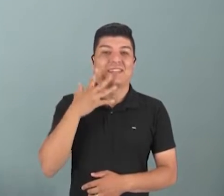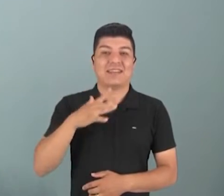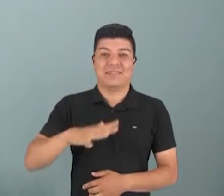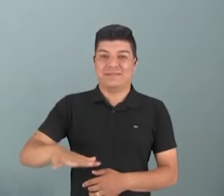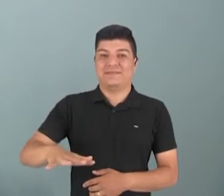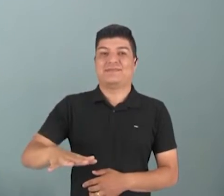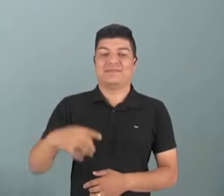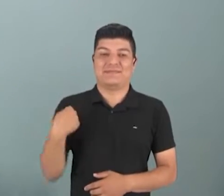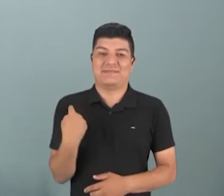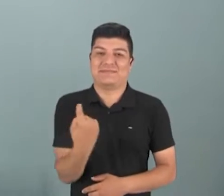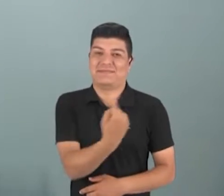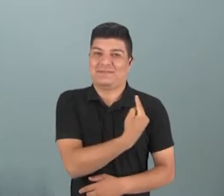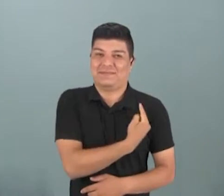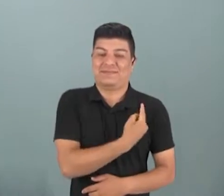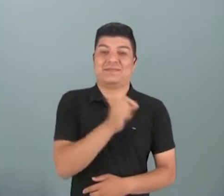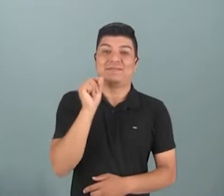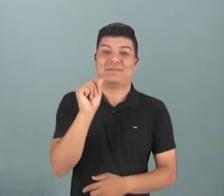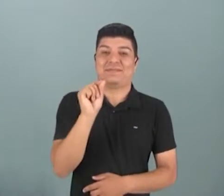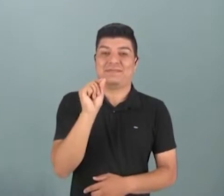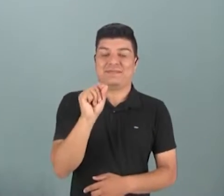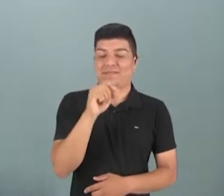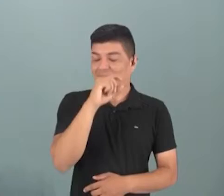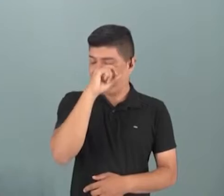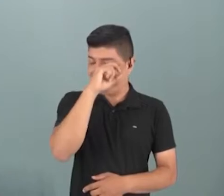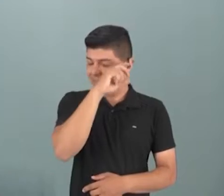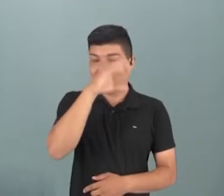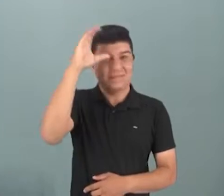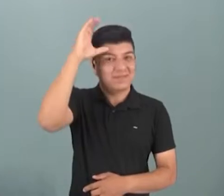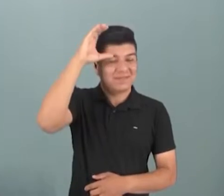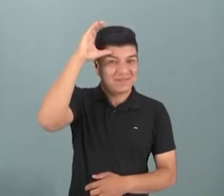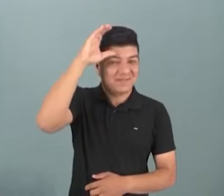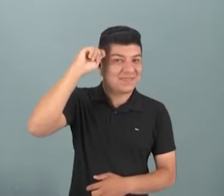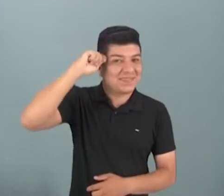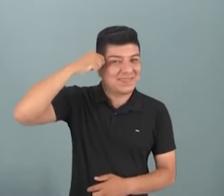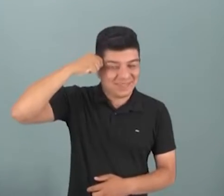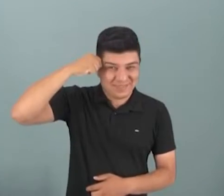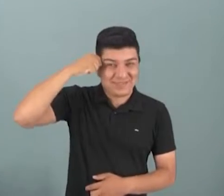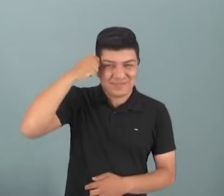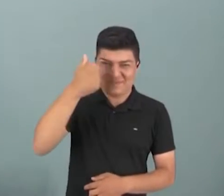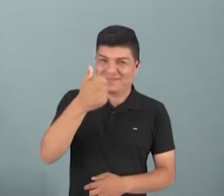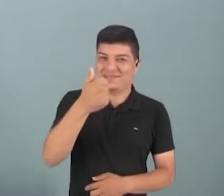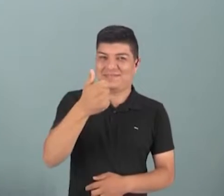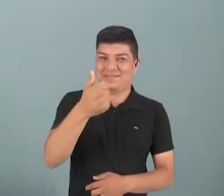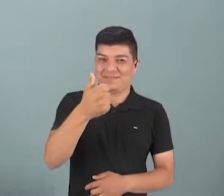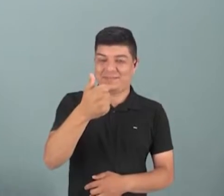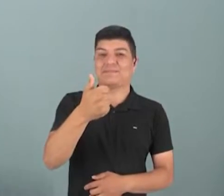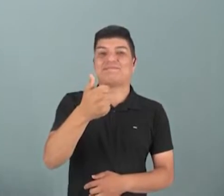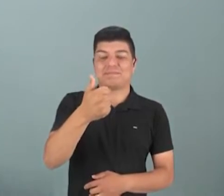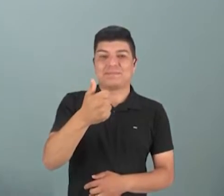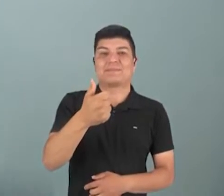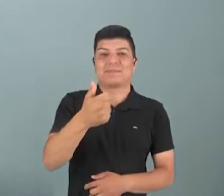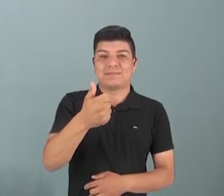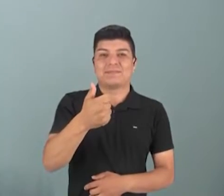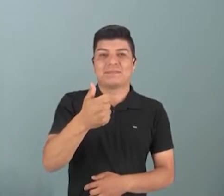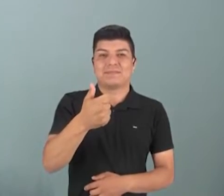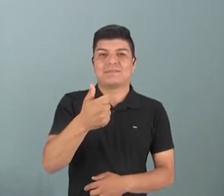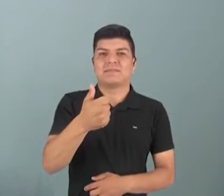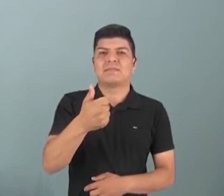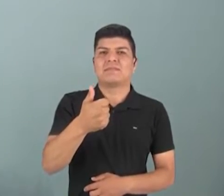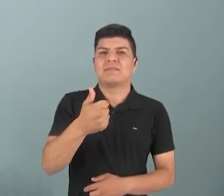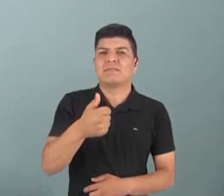crianças nós vamos falar sobre a Consciência Negra Isso mesmo